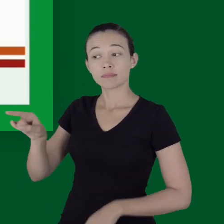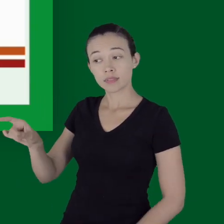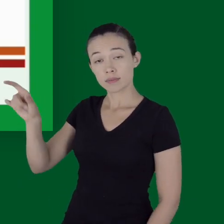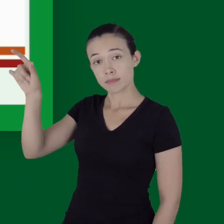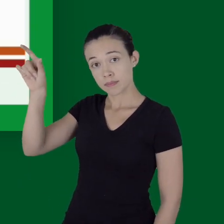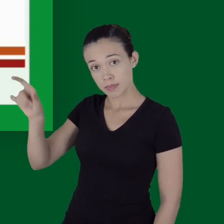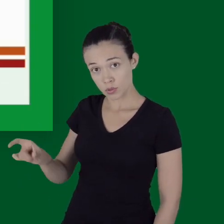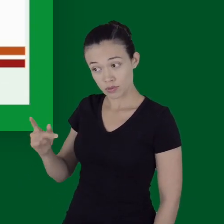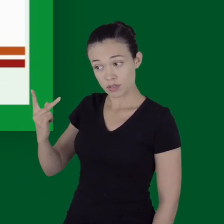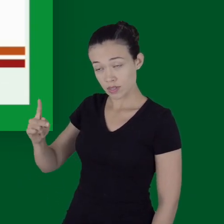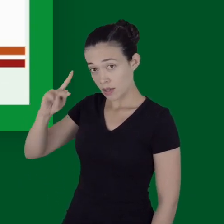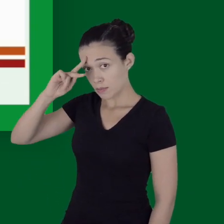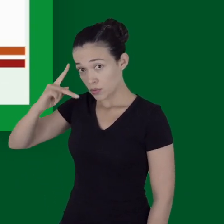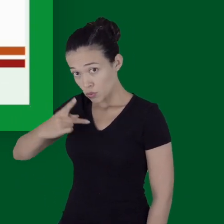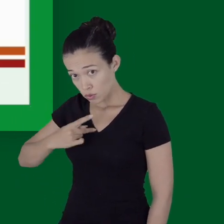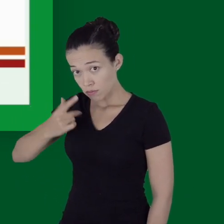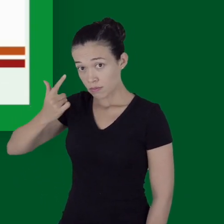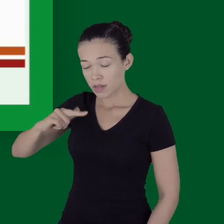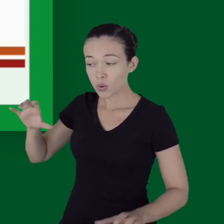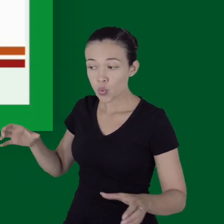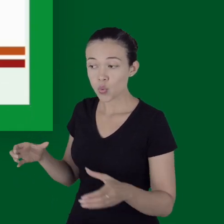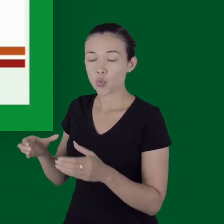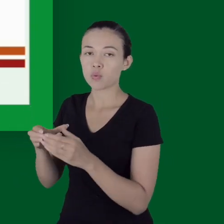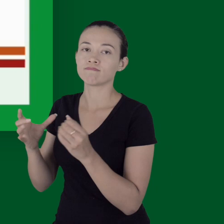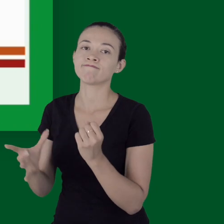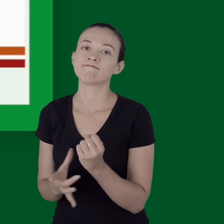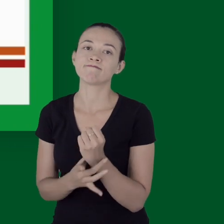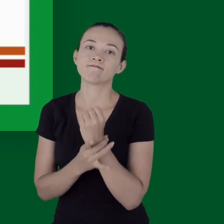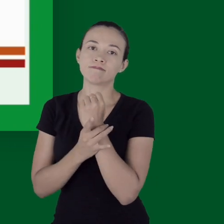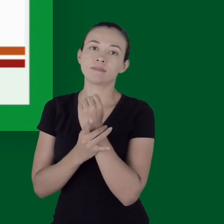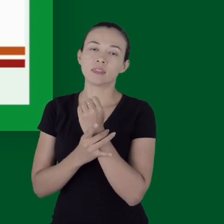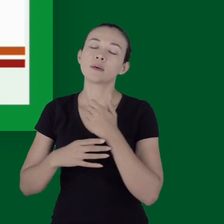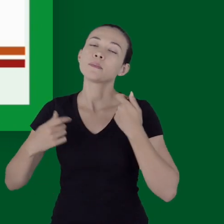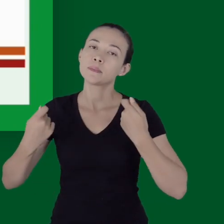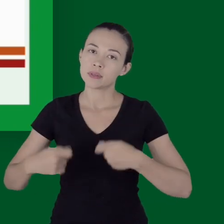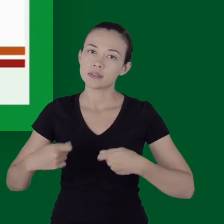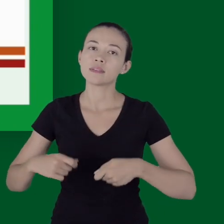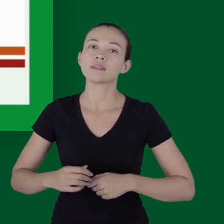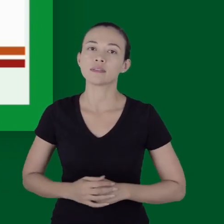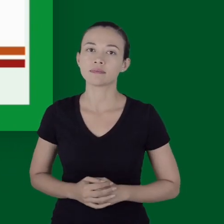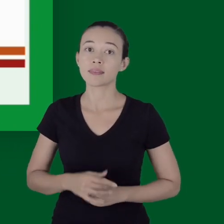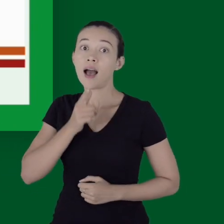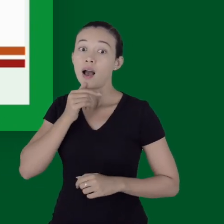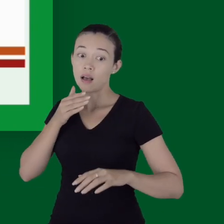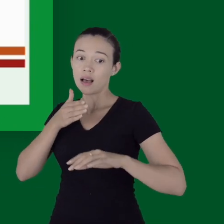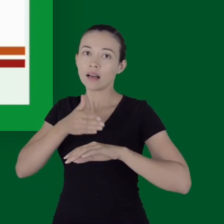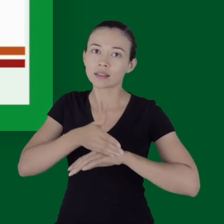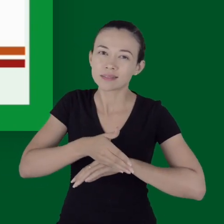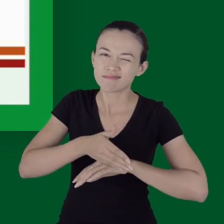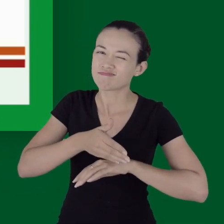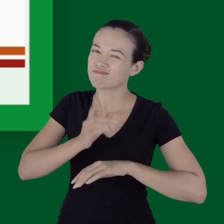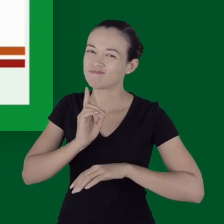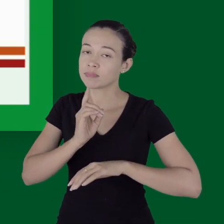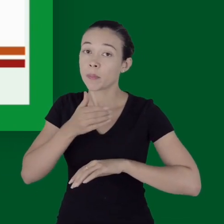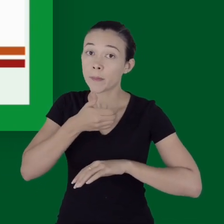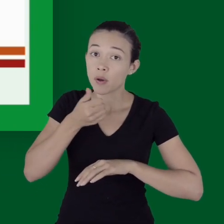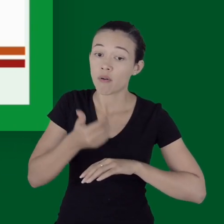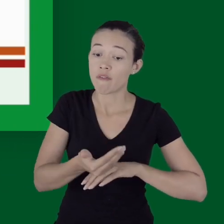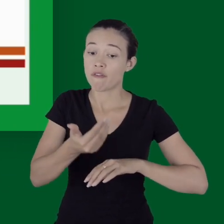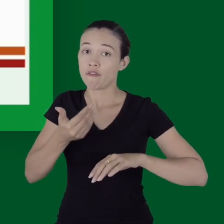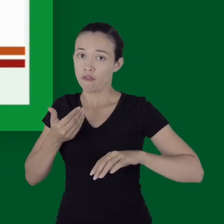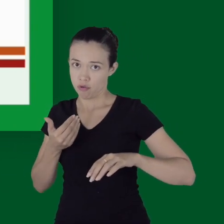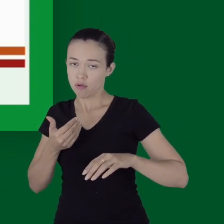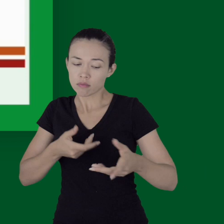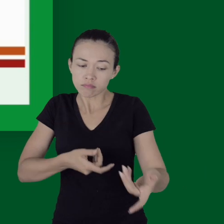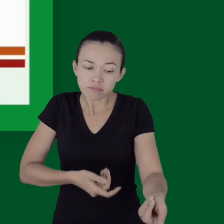sempre importante considerar a segurança pessoal e da equipe de resgate, né? A prioridade de resgate é